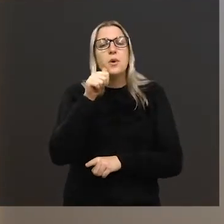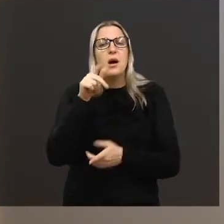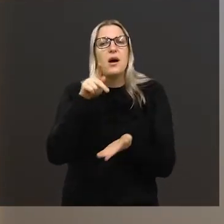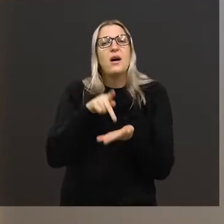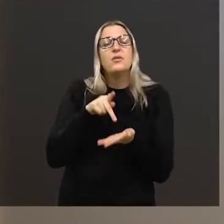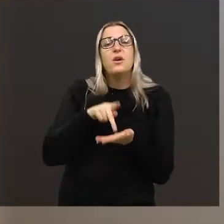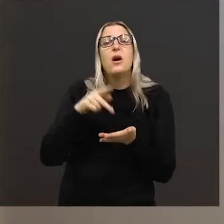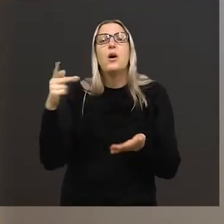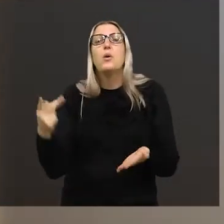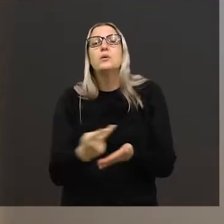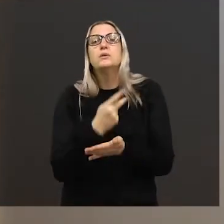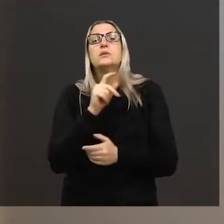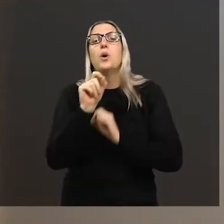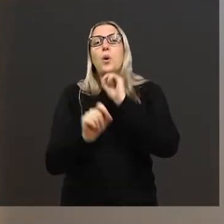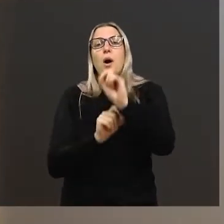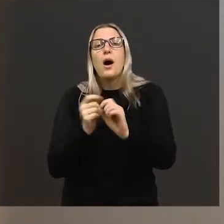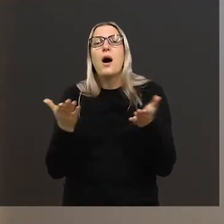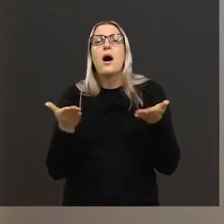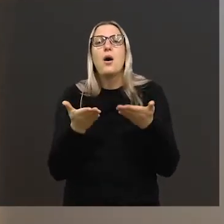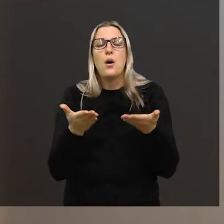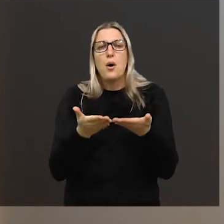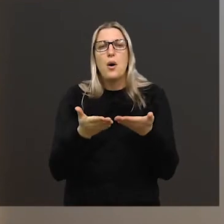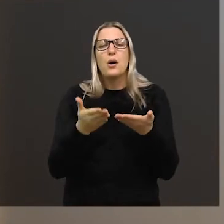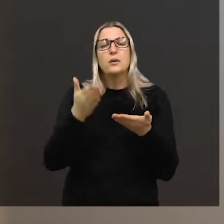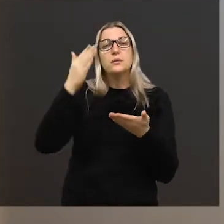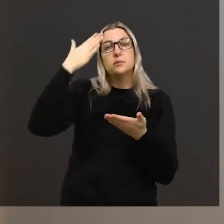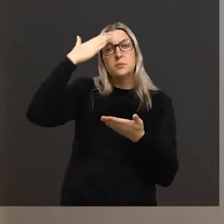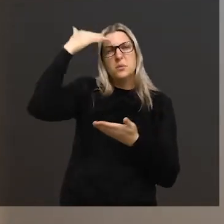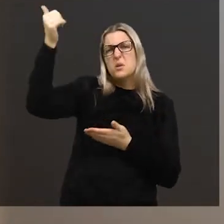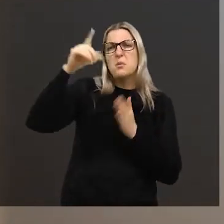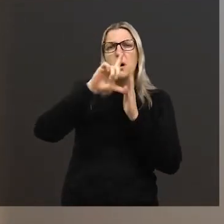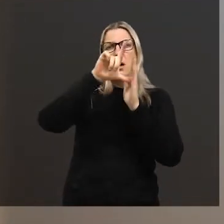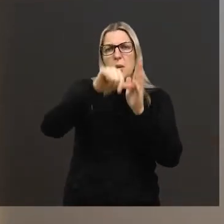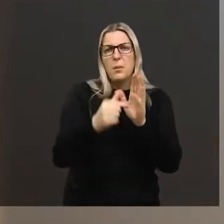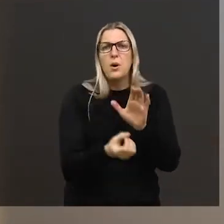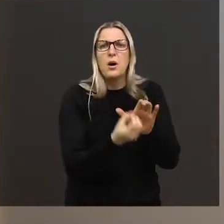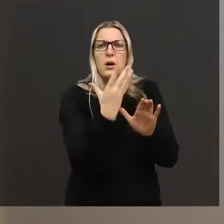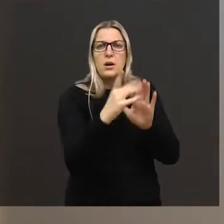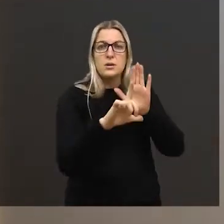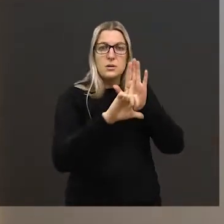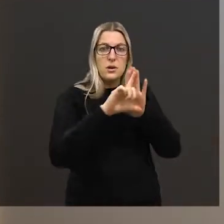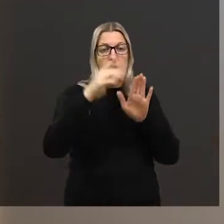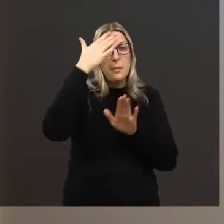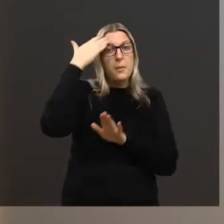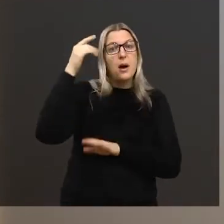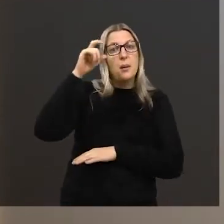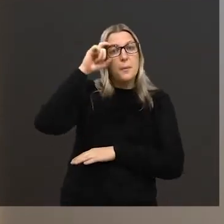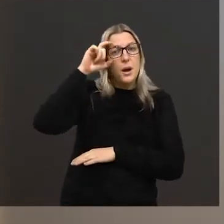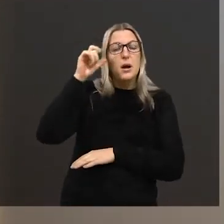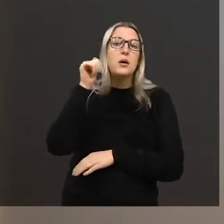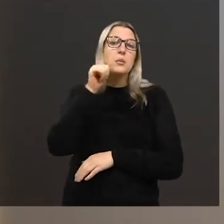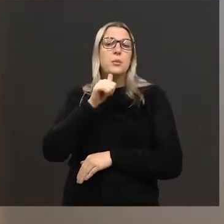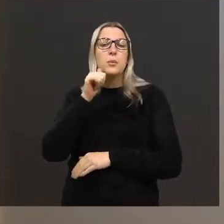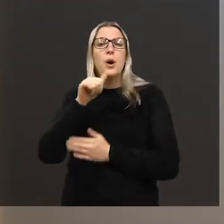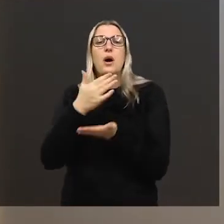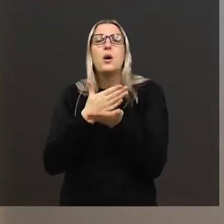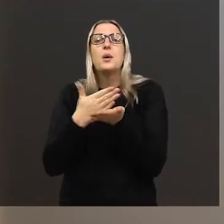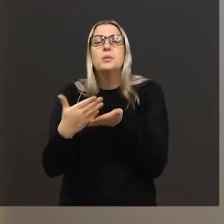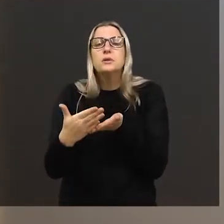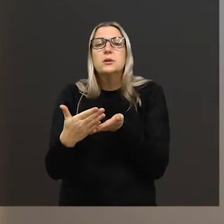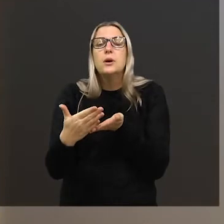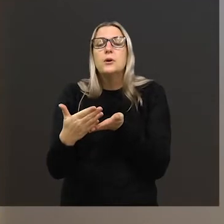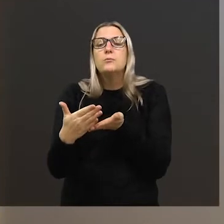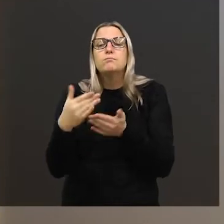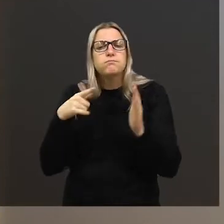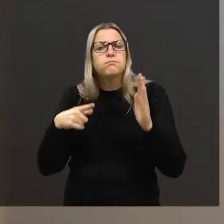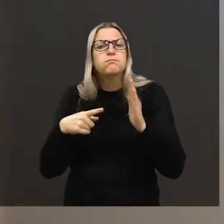o que aconteceu é que as mulheres agora, principalmente depois da criação, né, da Lei Maria da Penha, as mulheres